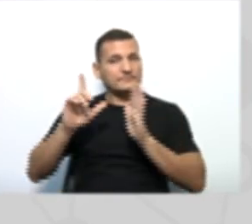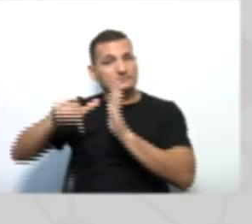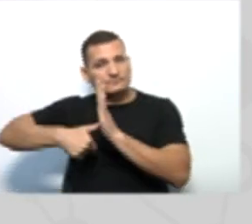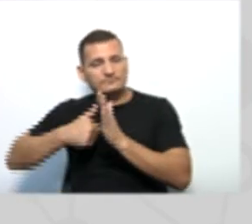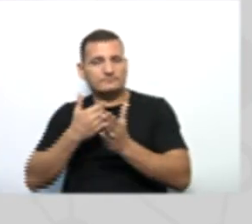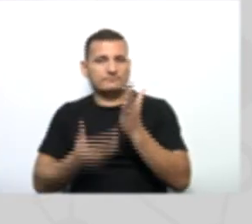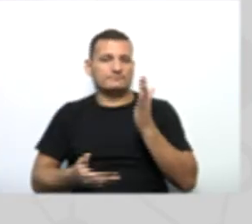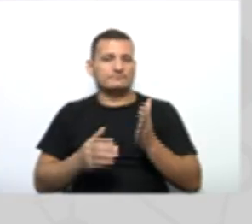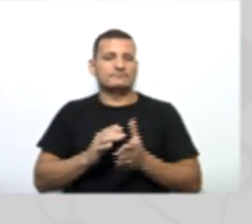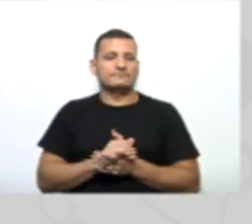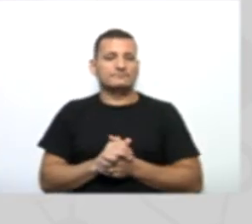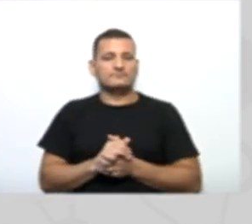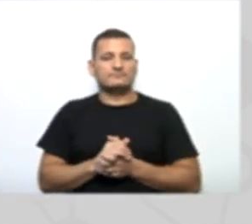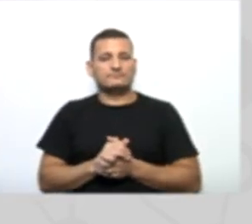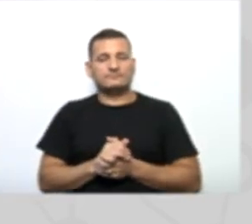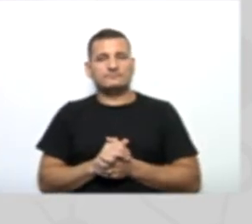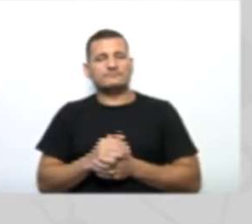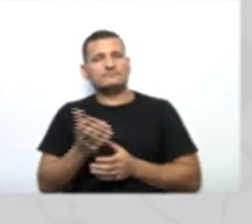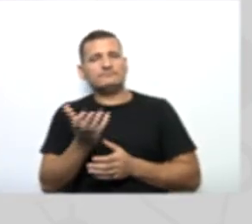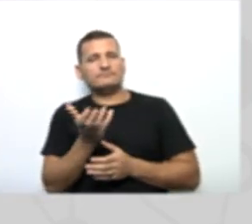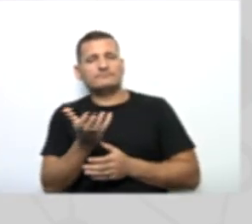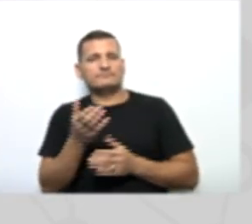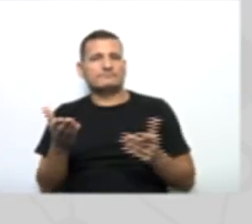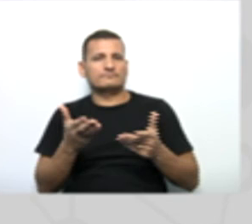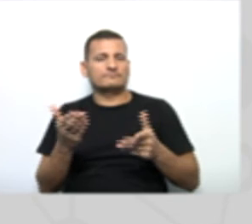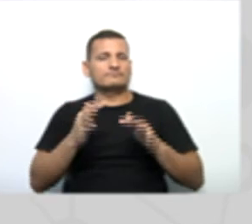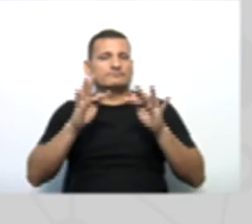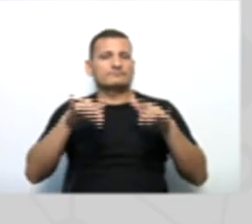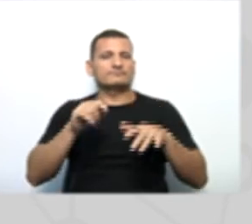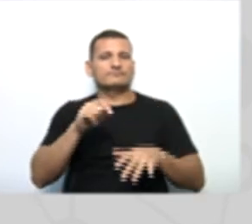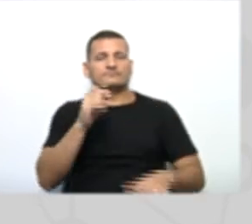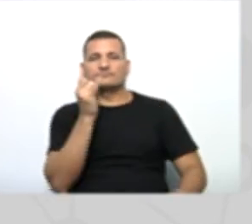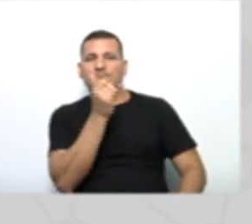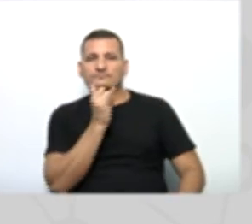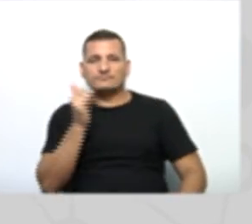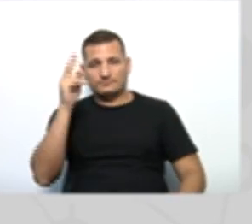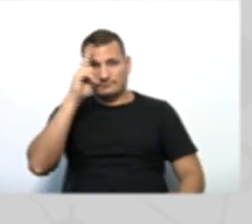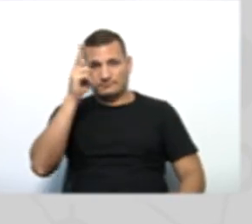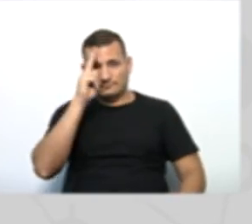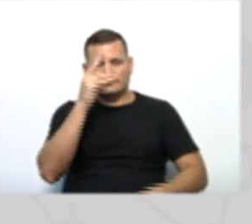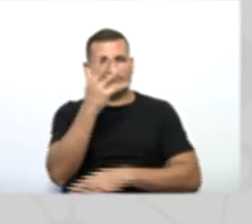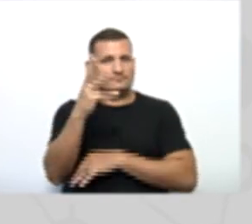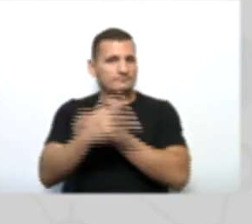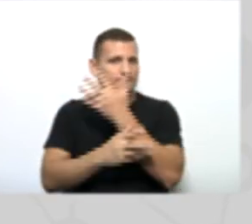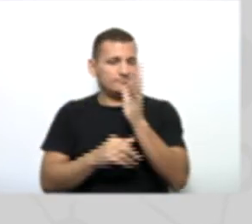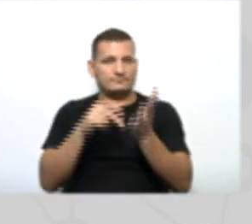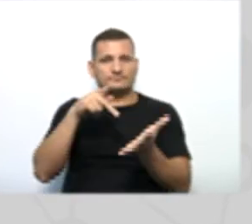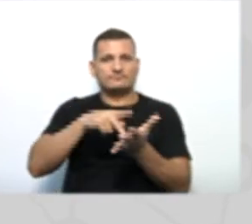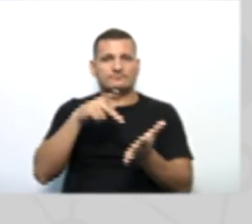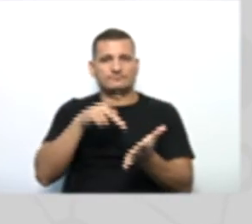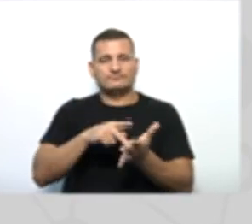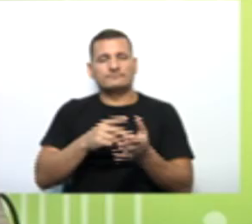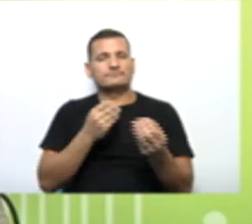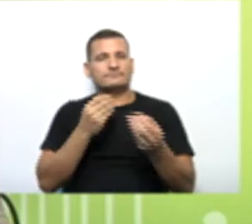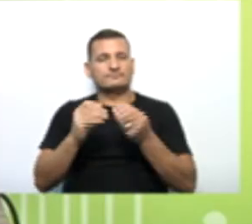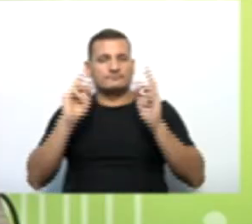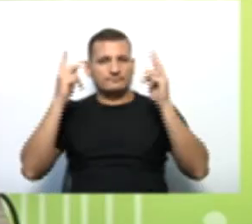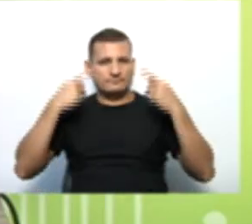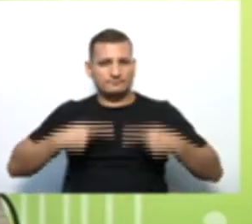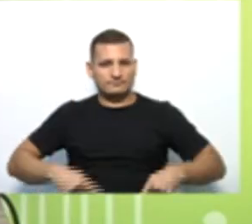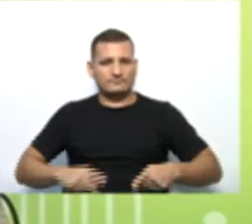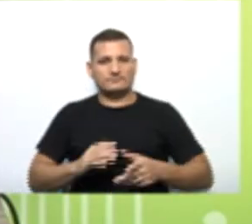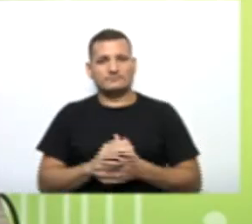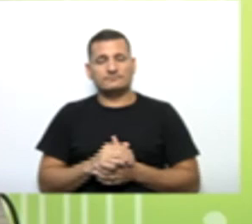tá certo? E quero finalizar, então, contando uma historinha sobre a nossa natureza, a nossa realidade de como ser humano, tá